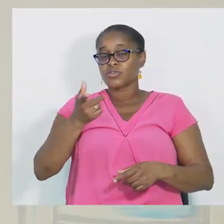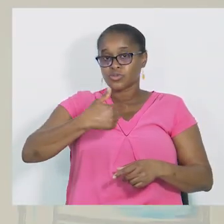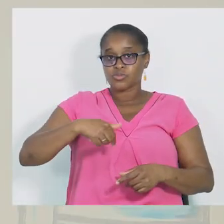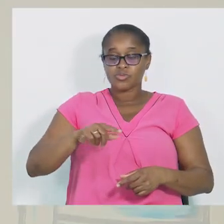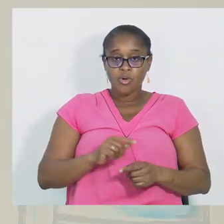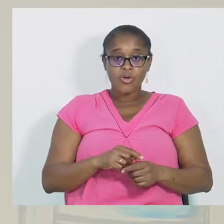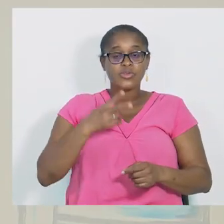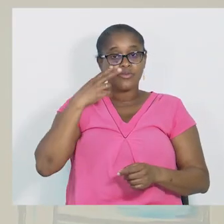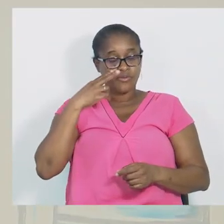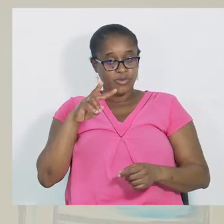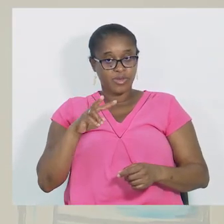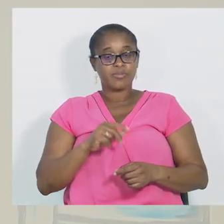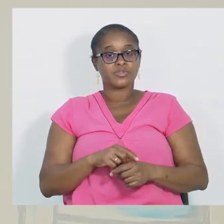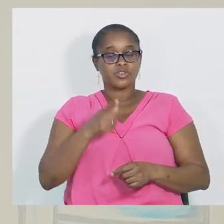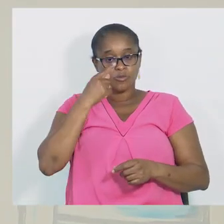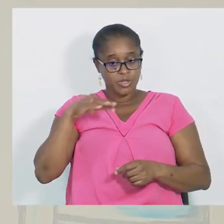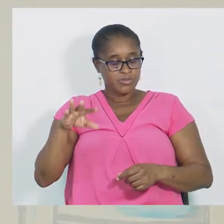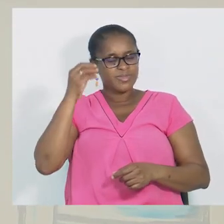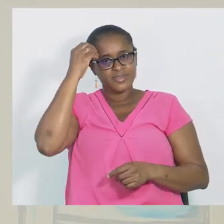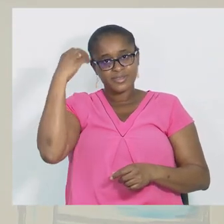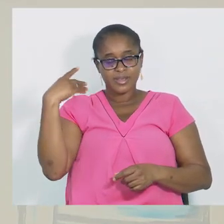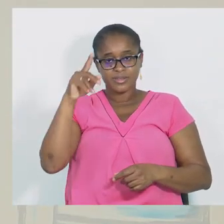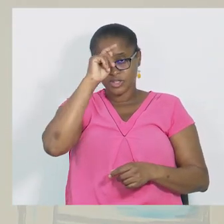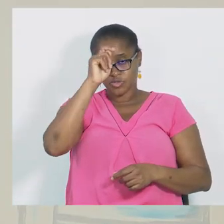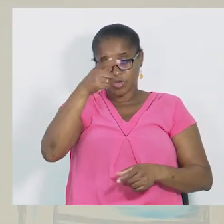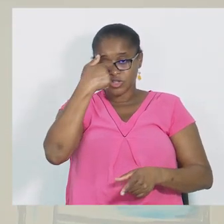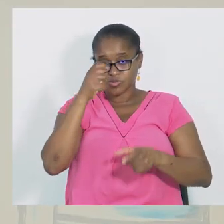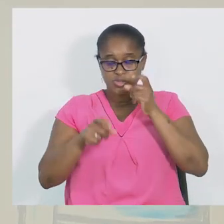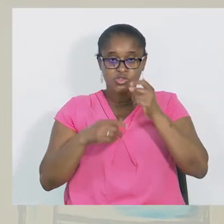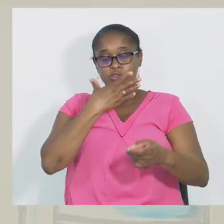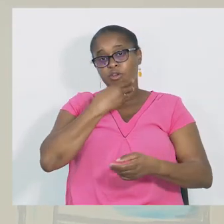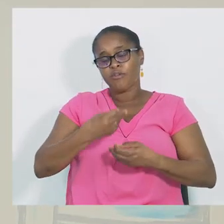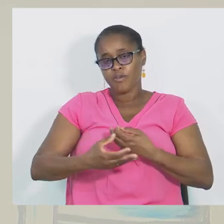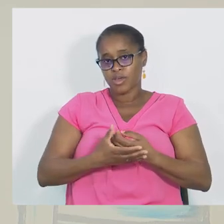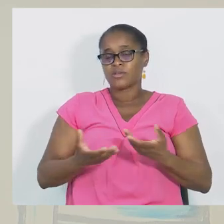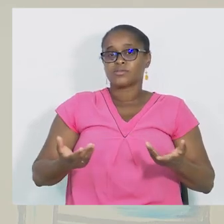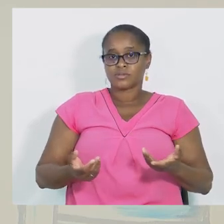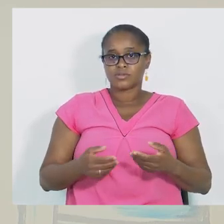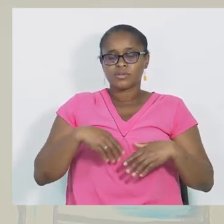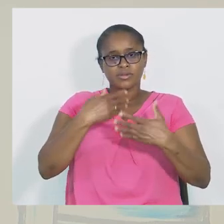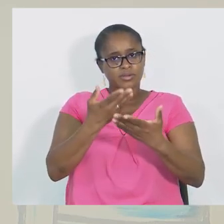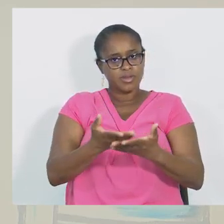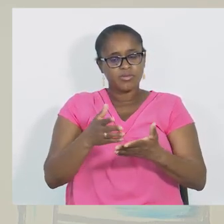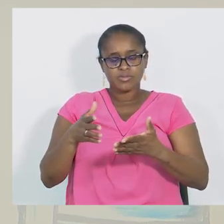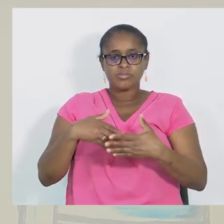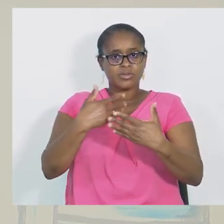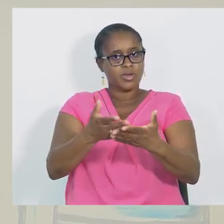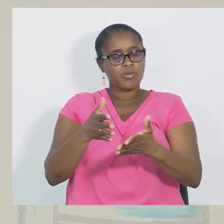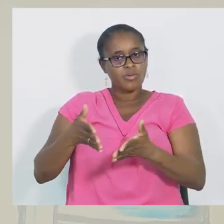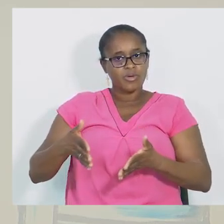não conseguiu tudo desta vez, pode experimentar fazer de novo ou inventar frases.